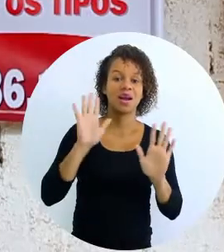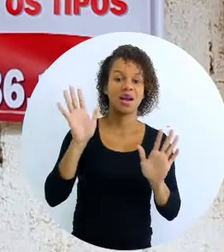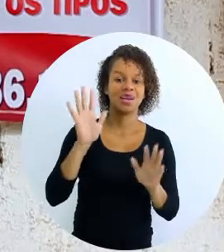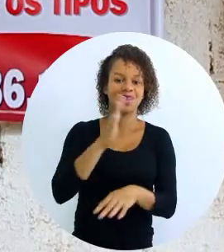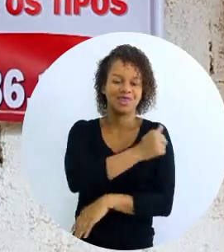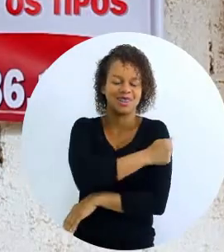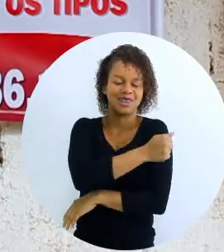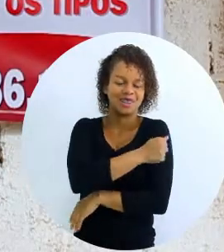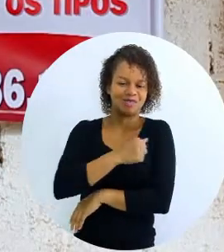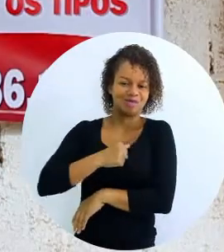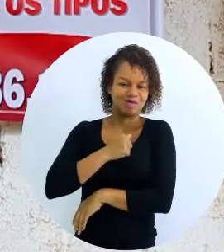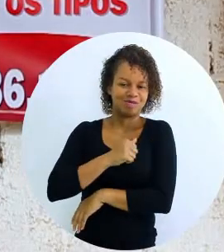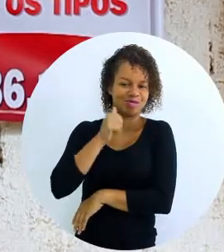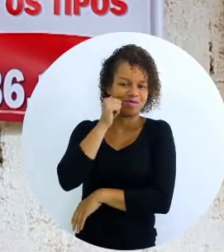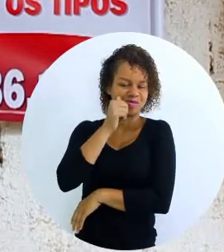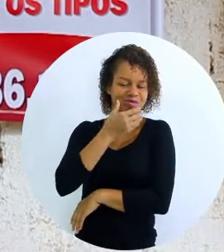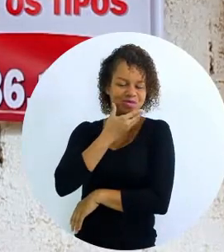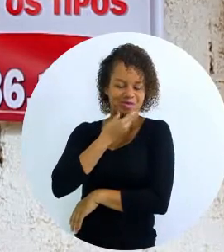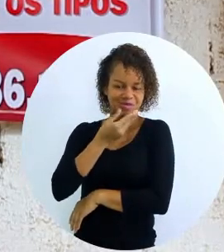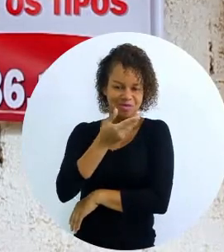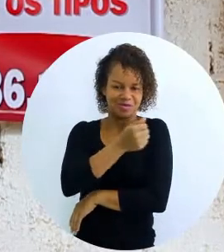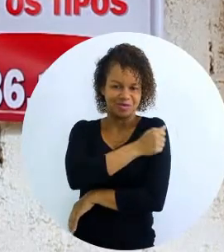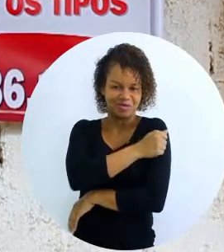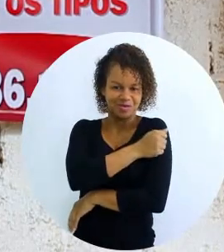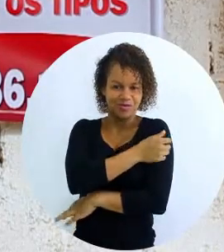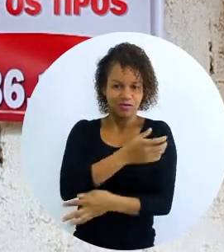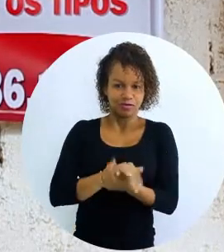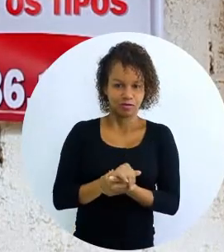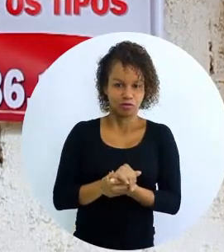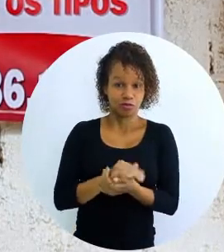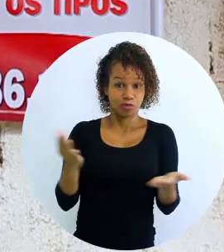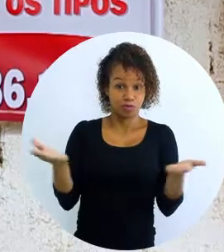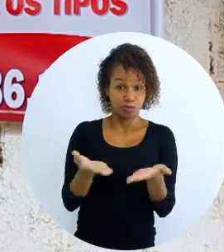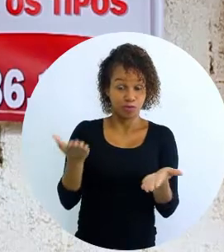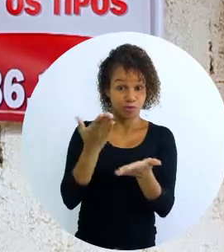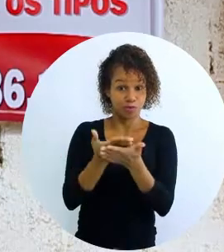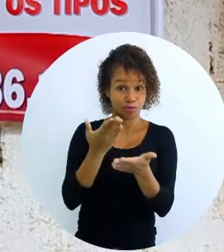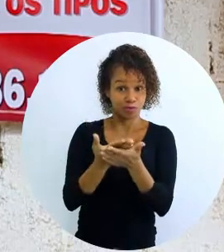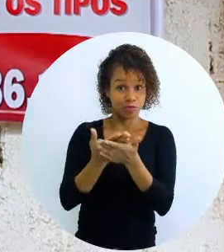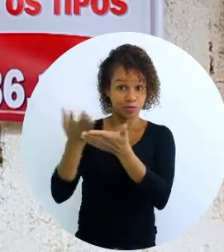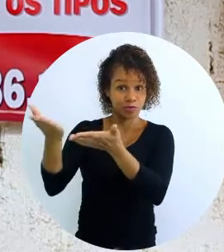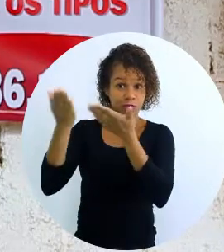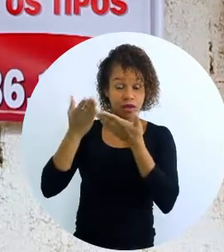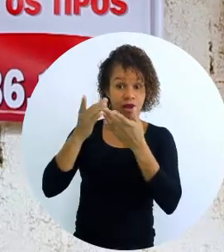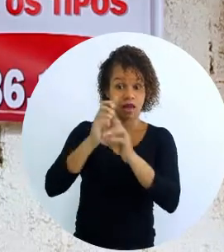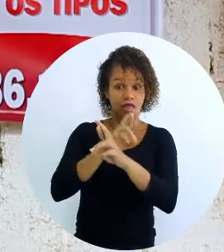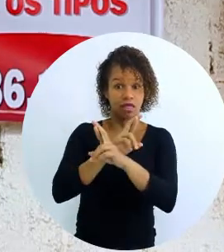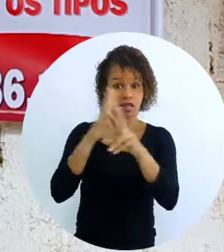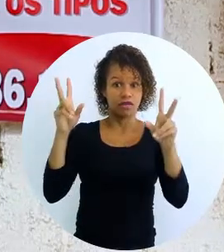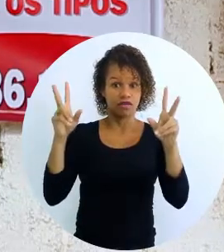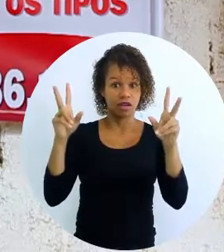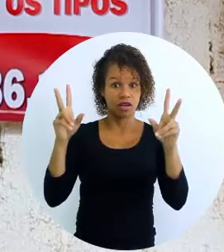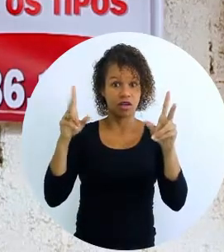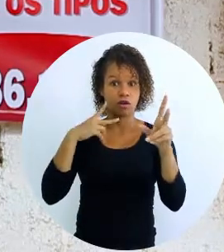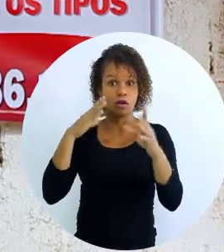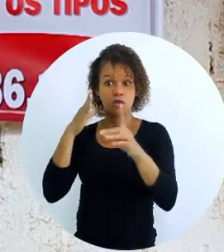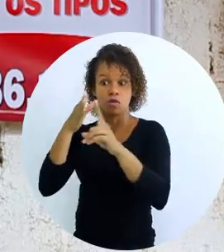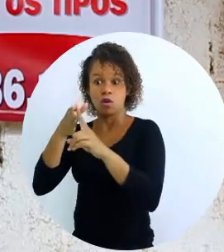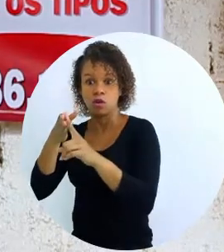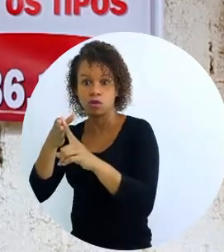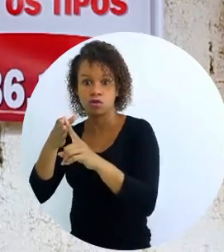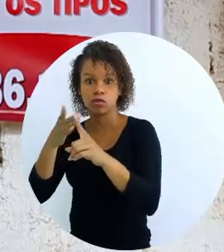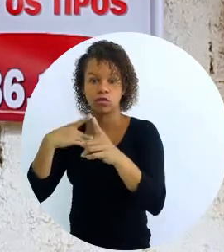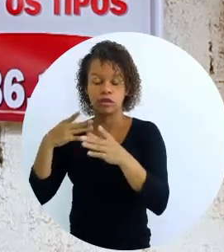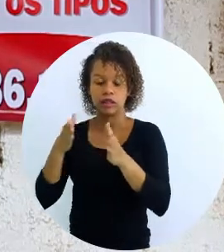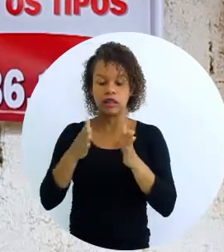meus queridos alunos, minhas queridas alunas. Na aula de hoje, traremos a diferença entre ponto de fulgor e ponto